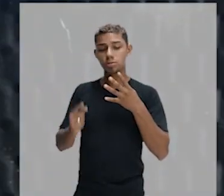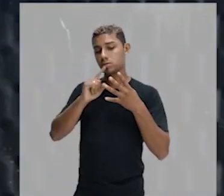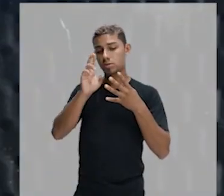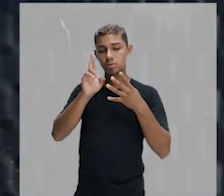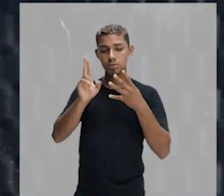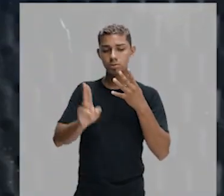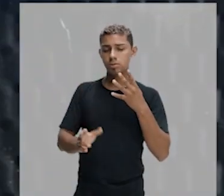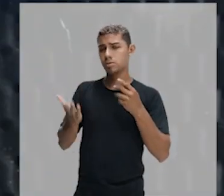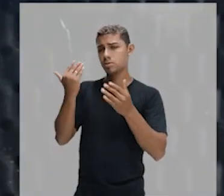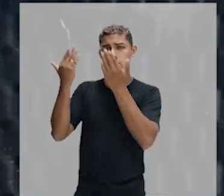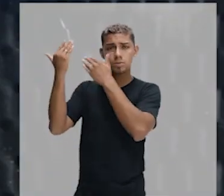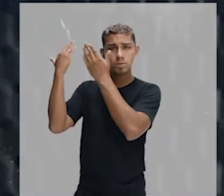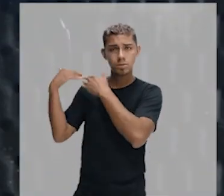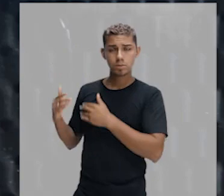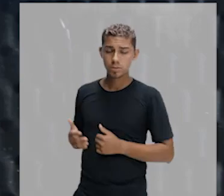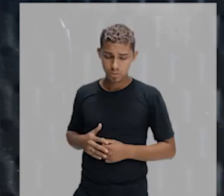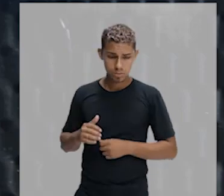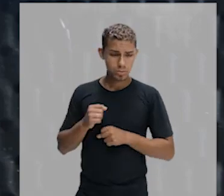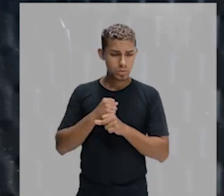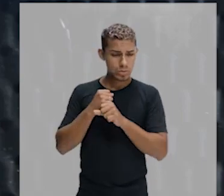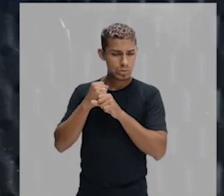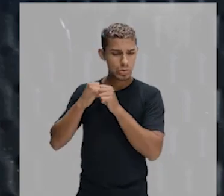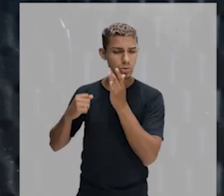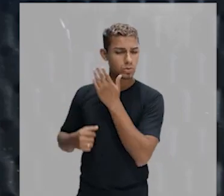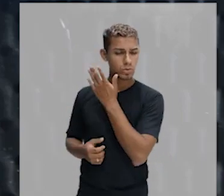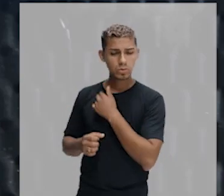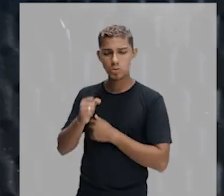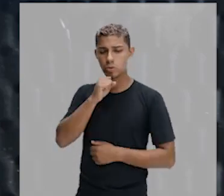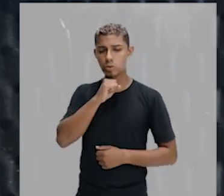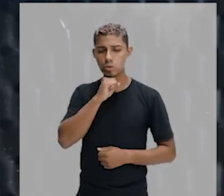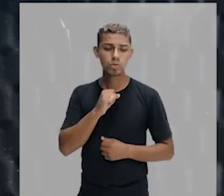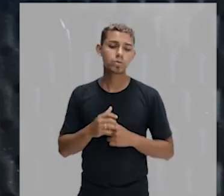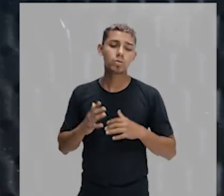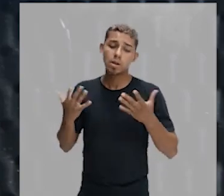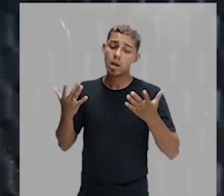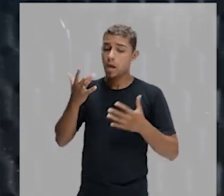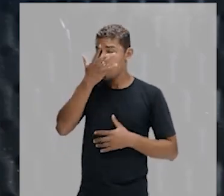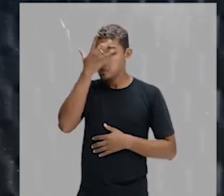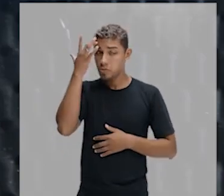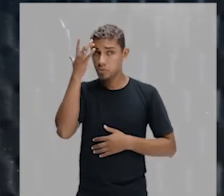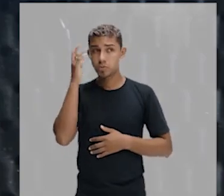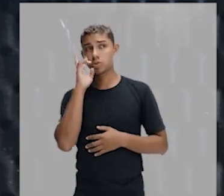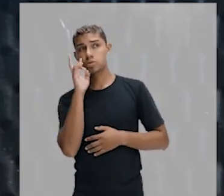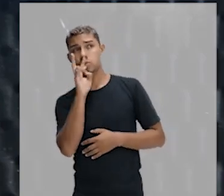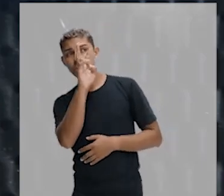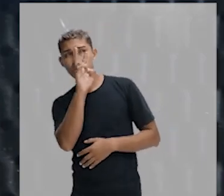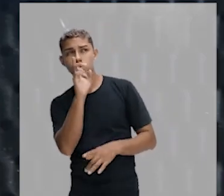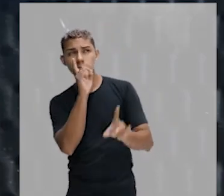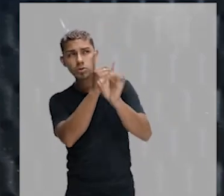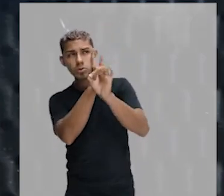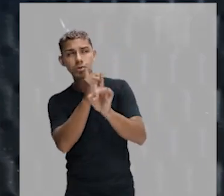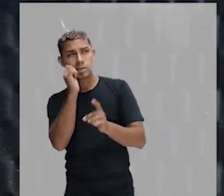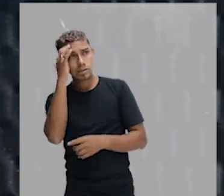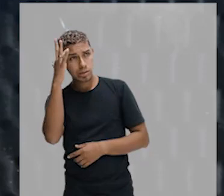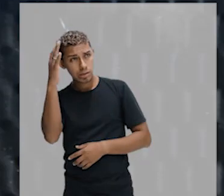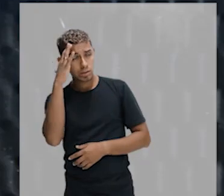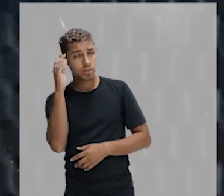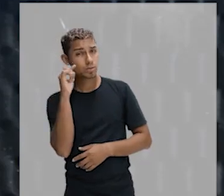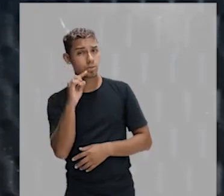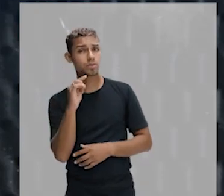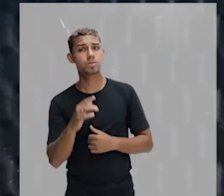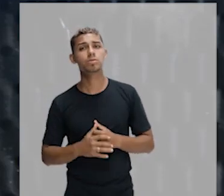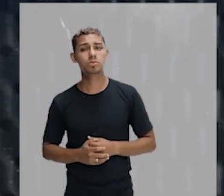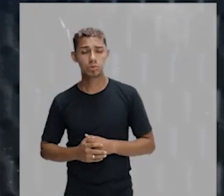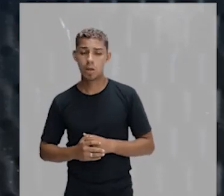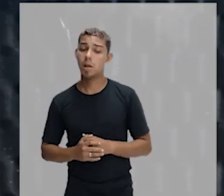mais antigas, tá certo? Então, era de acordo com o que as pessoas elas estavam vendo ali, né? Ou imaginavam que viam ali.